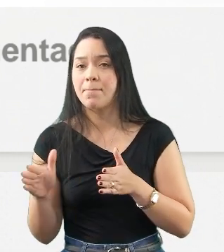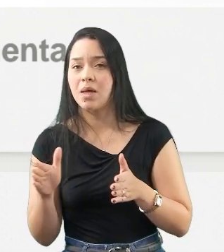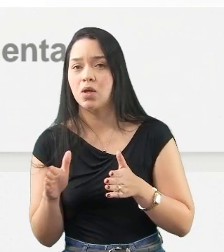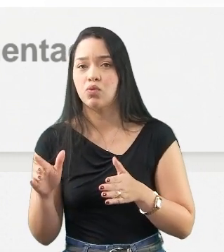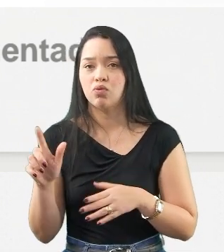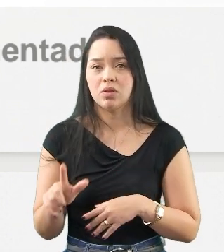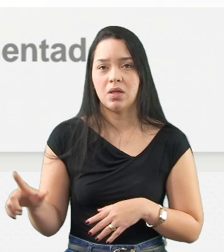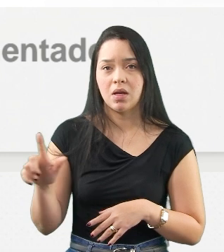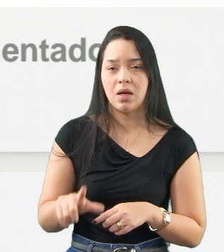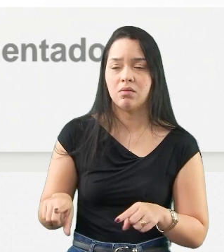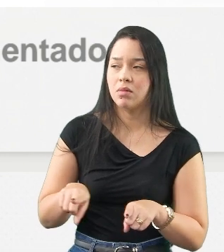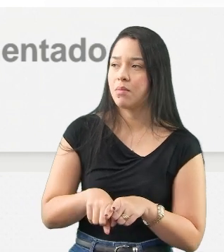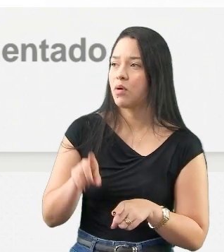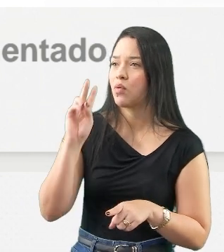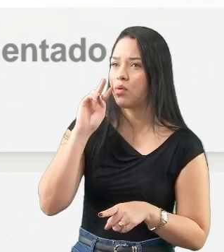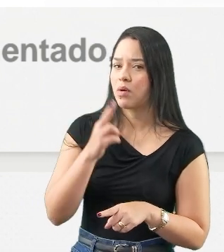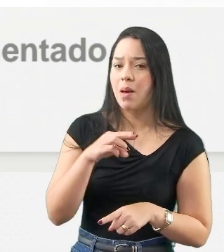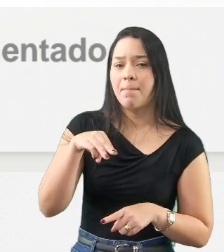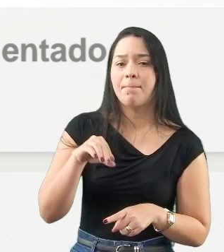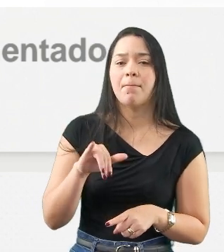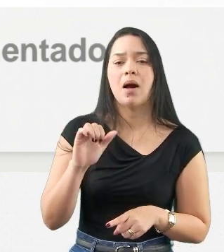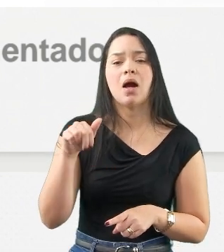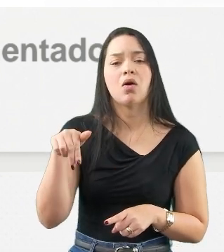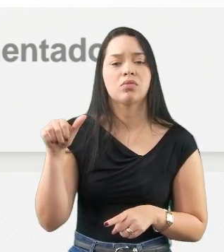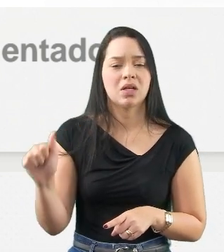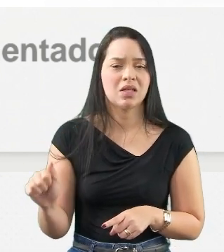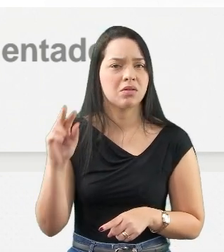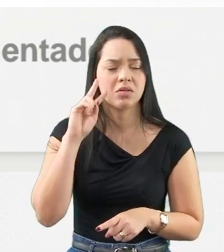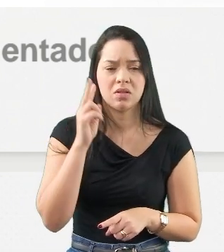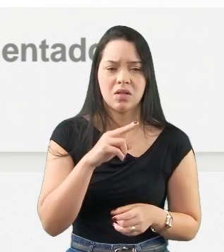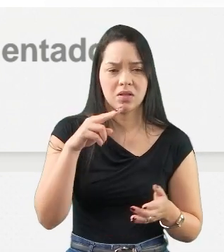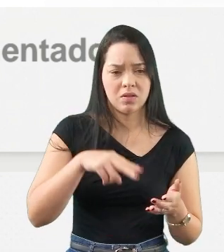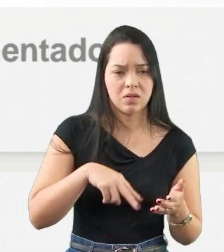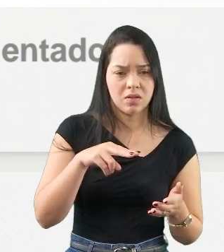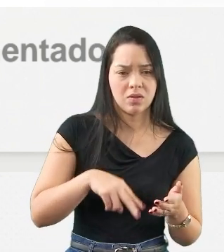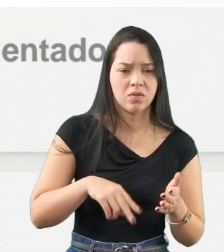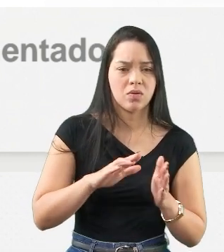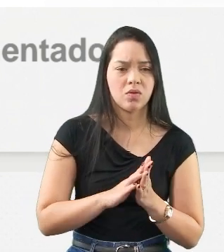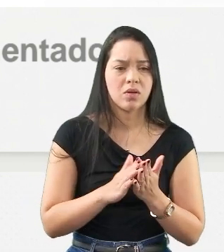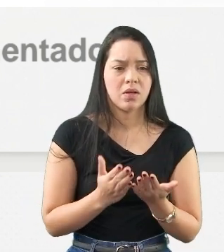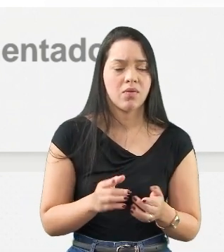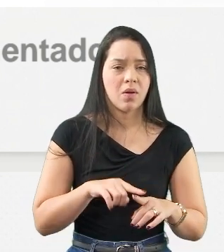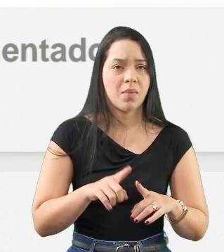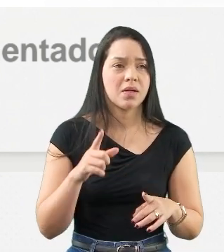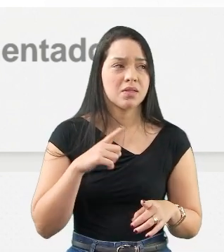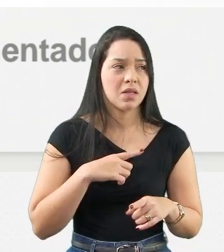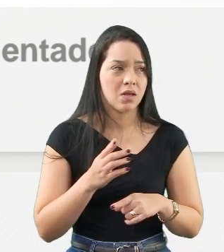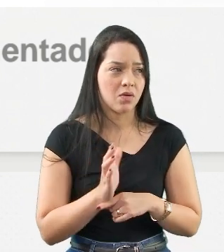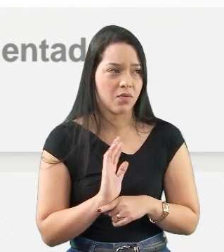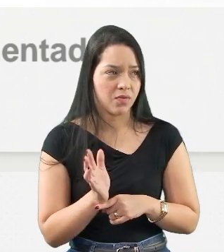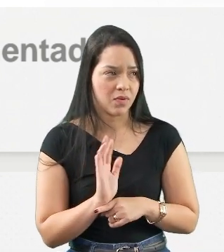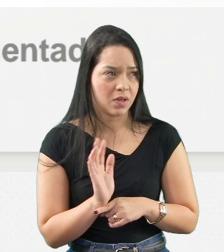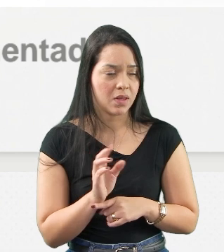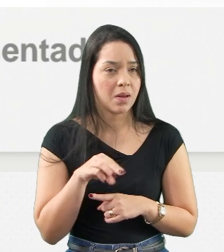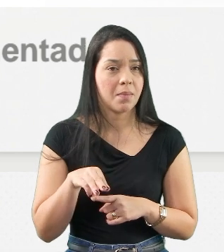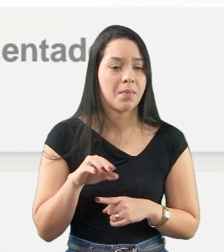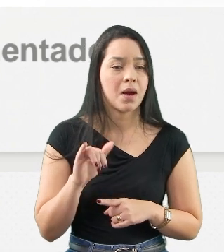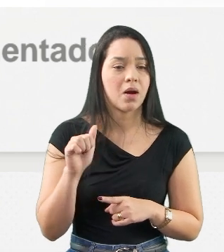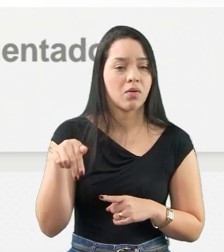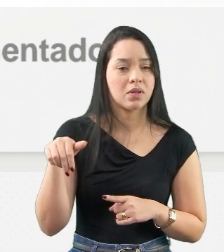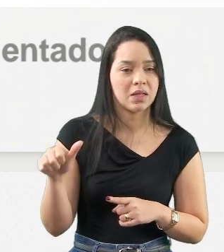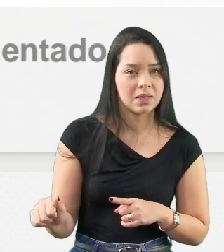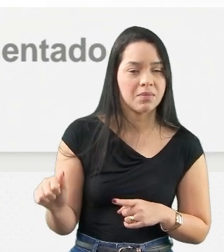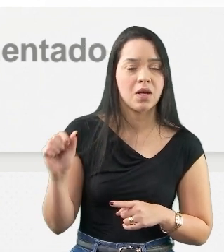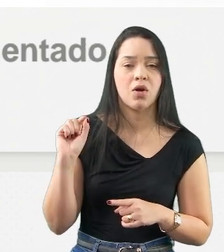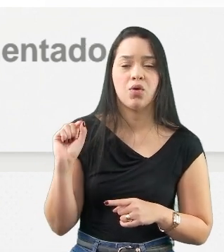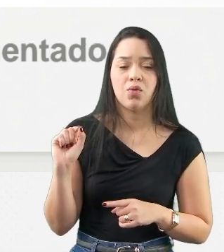vocês forem olhar um exemplo, Macunaíma, né? Não sei se vocês já fizeram a leitura do livro, mas tem um filme também da obra de Macunaíma, a gente vai ver